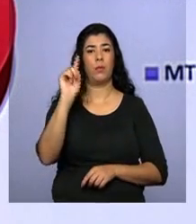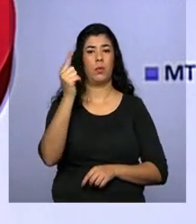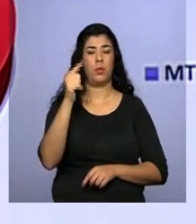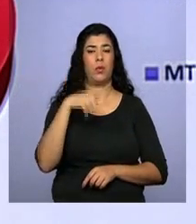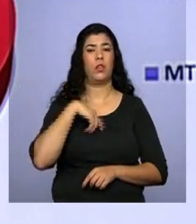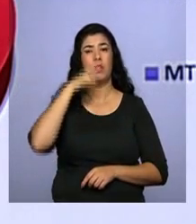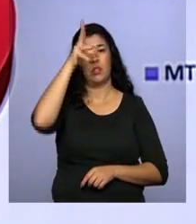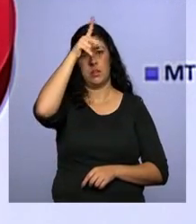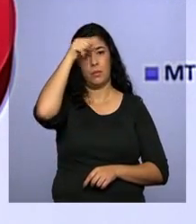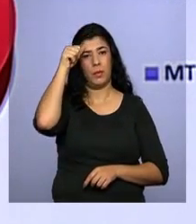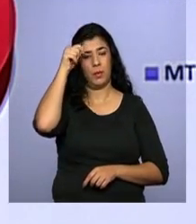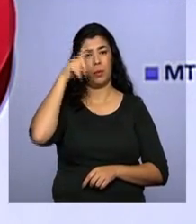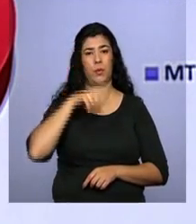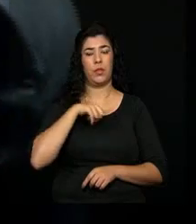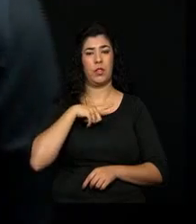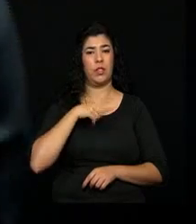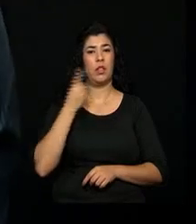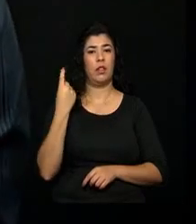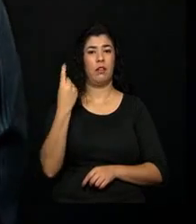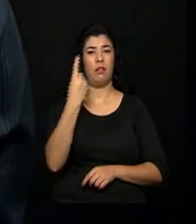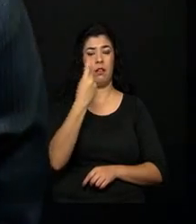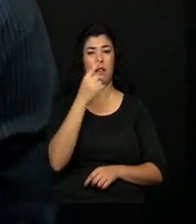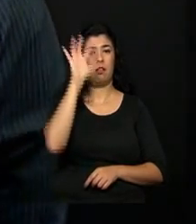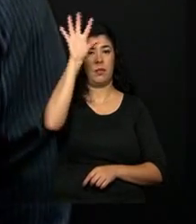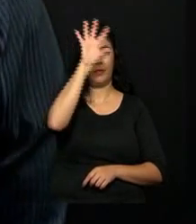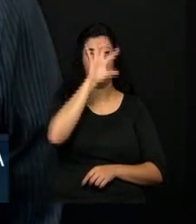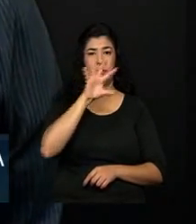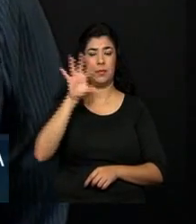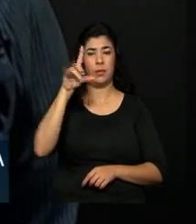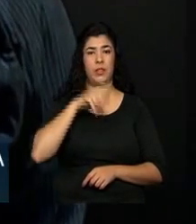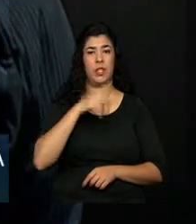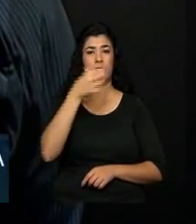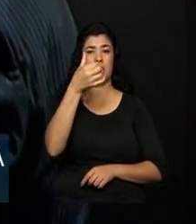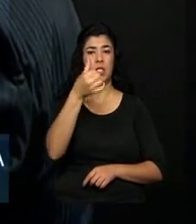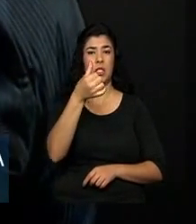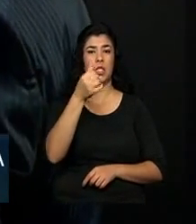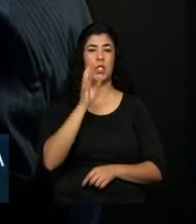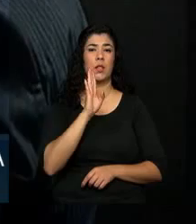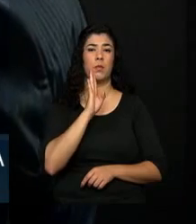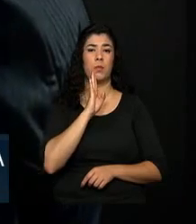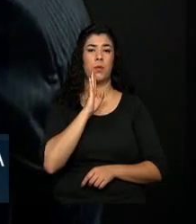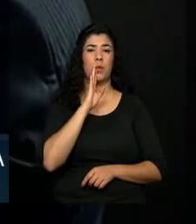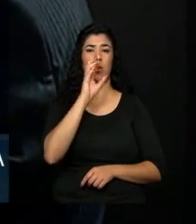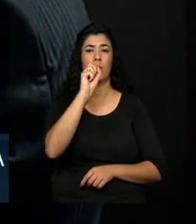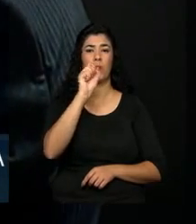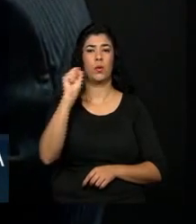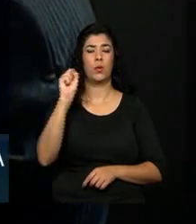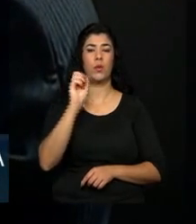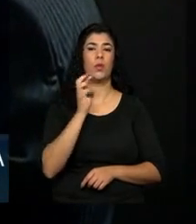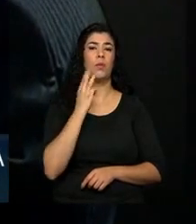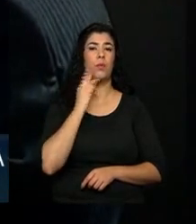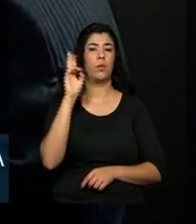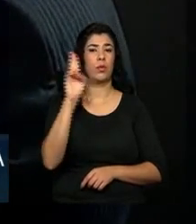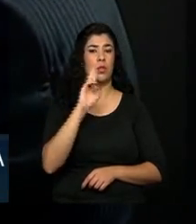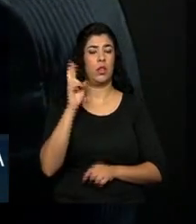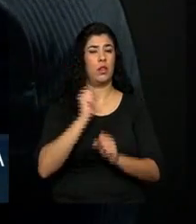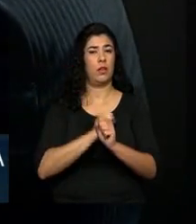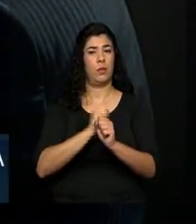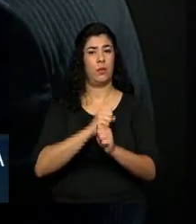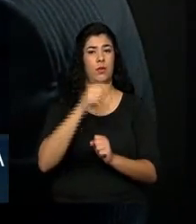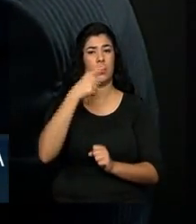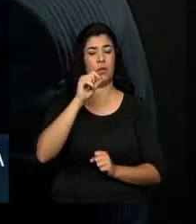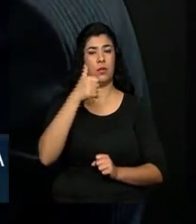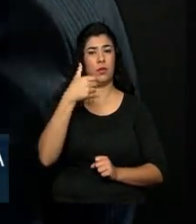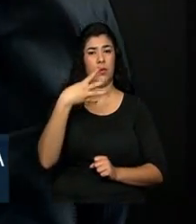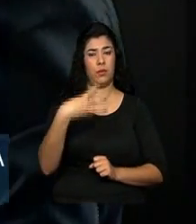esses investimentos eles geraram aí 6 bilhões 800 milhões deais em 2014